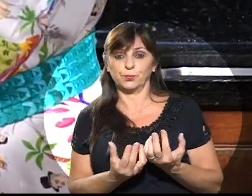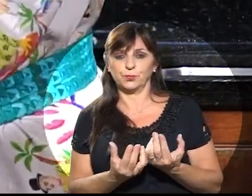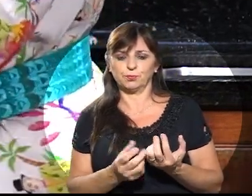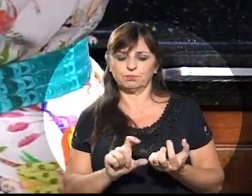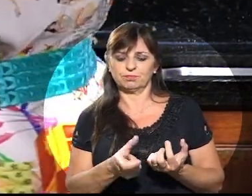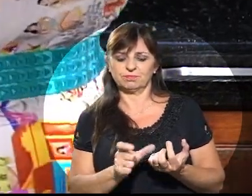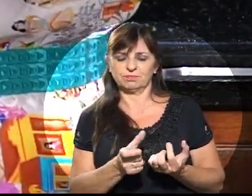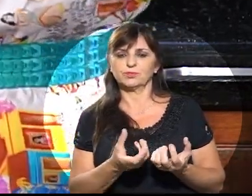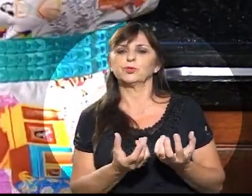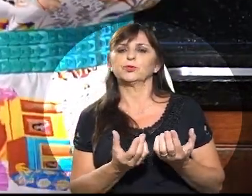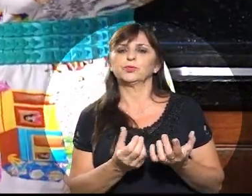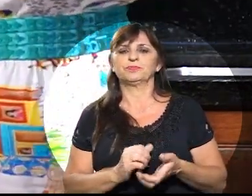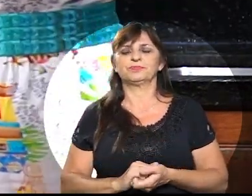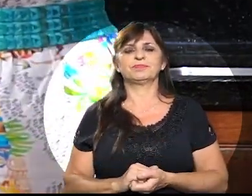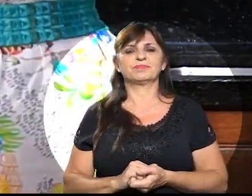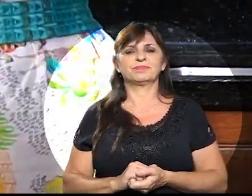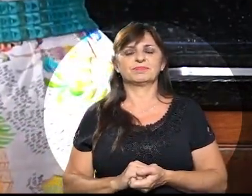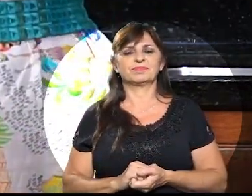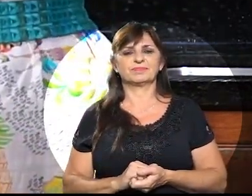Daí.